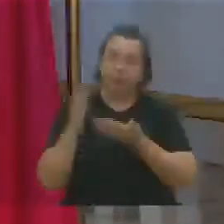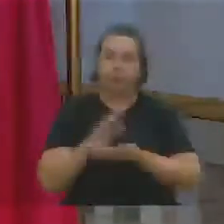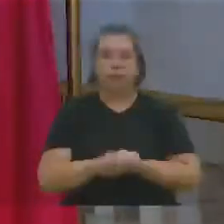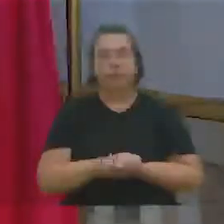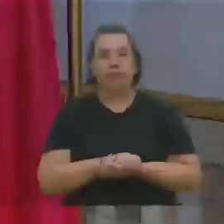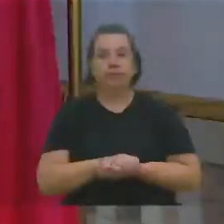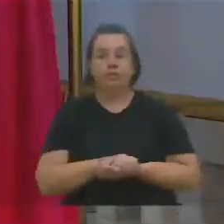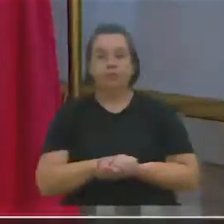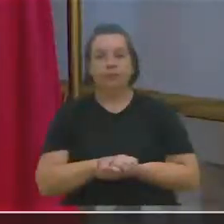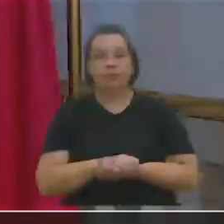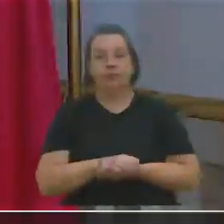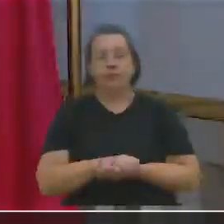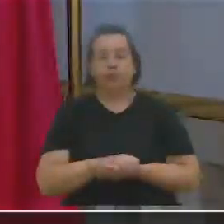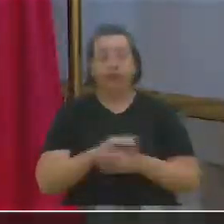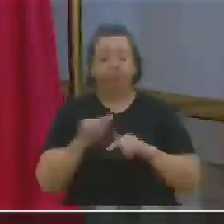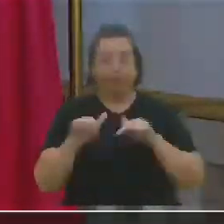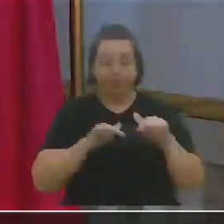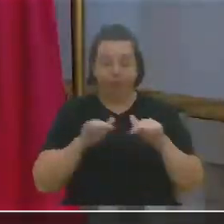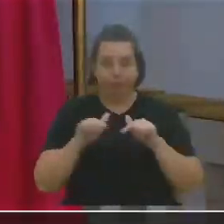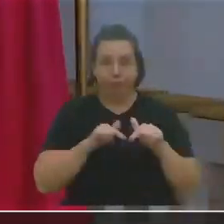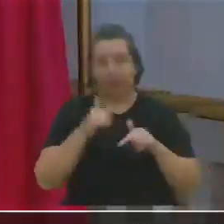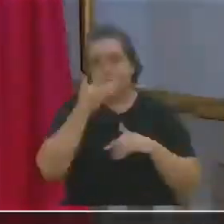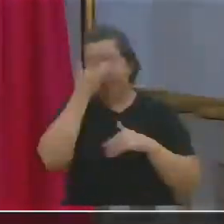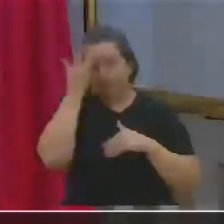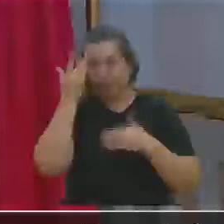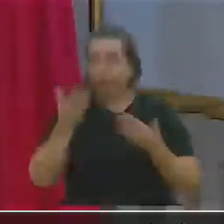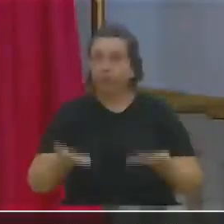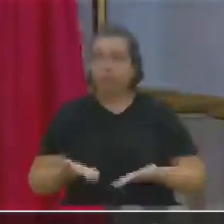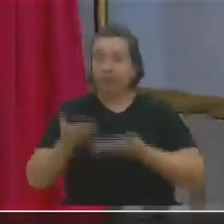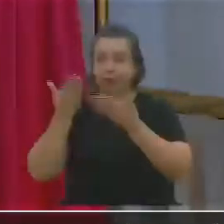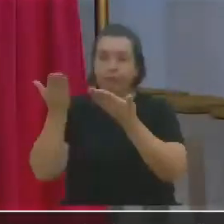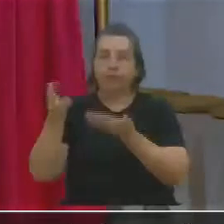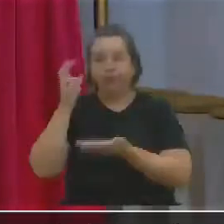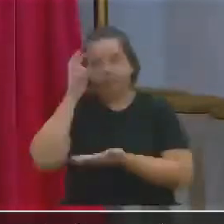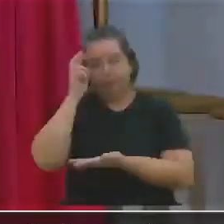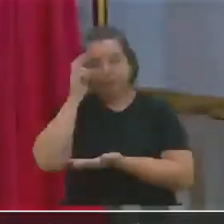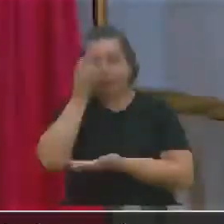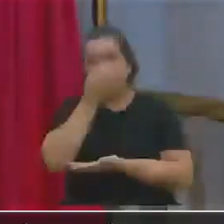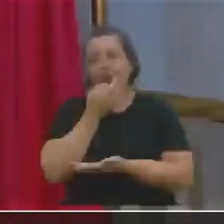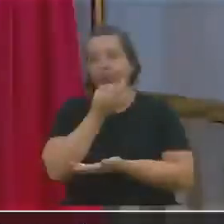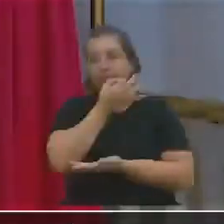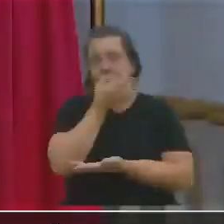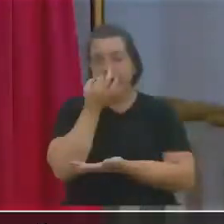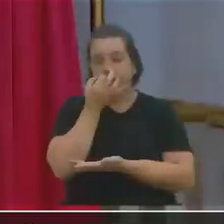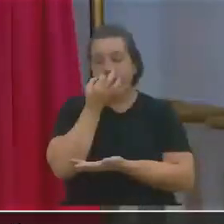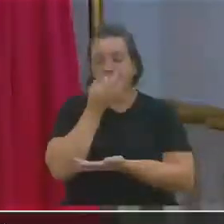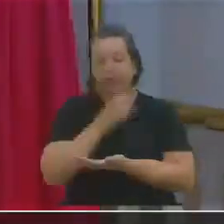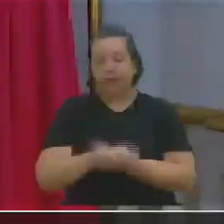nossos amigos de trabalho, coloquemos nesta quinta eucarística.